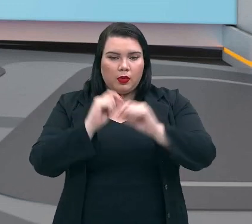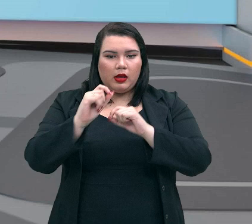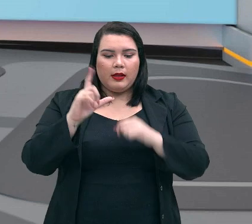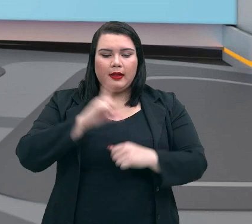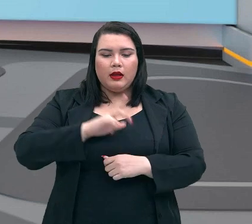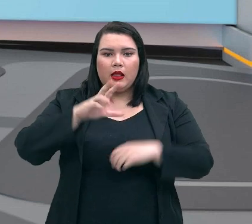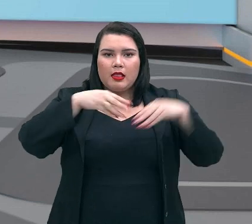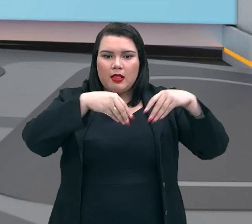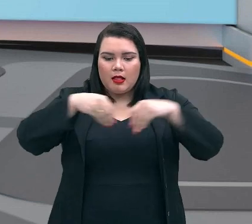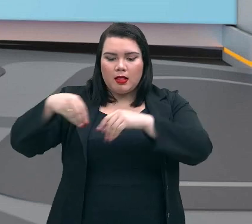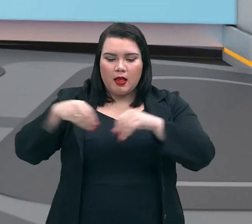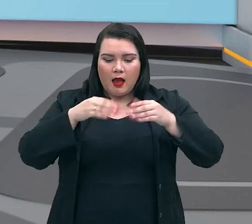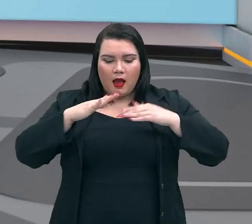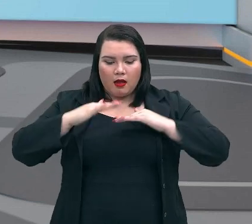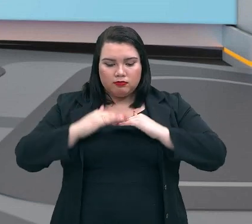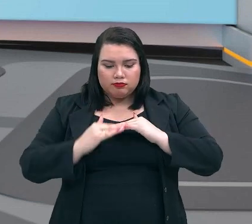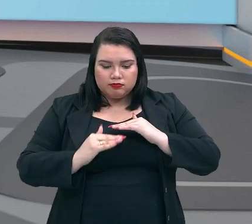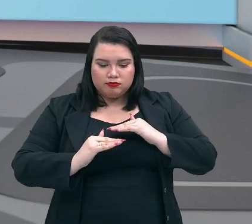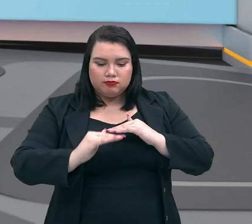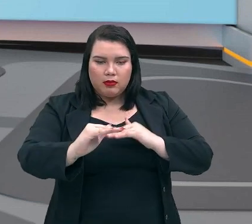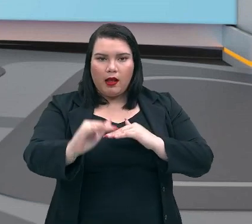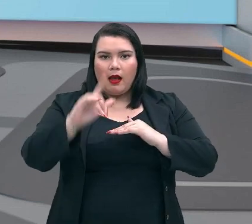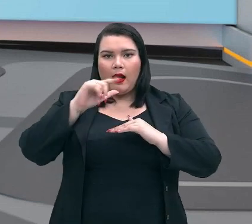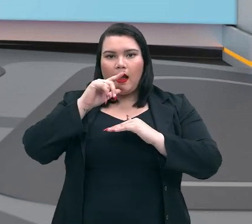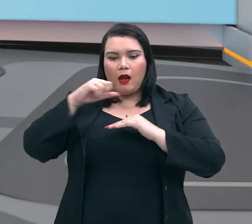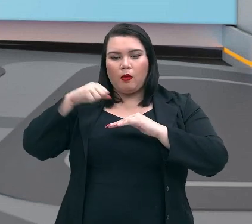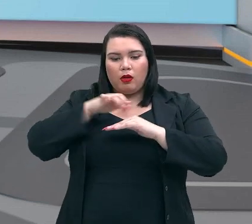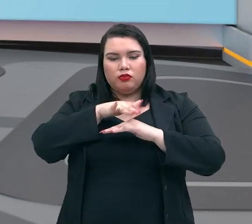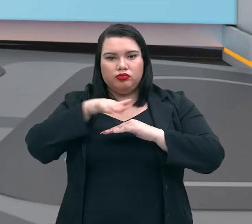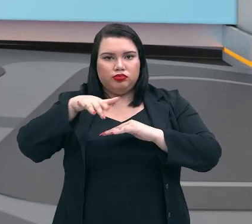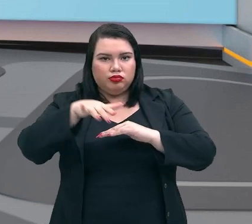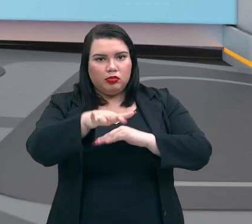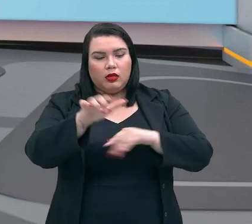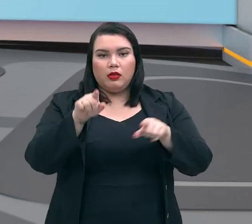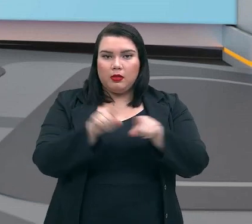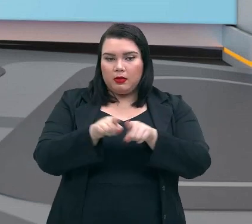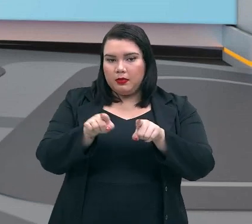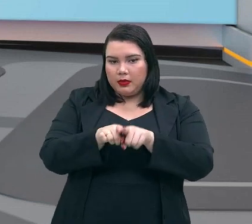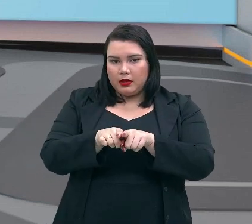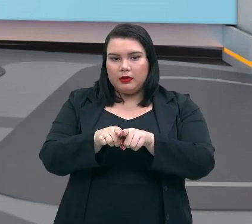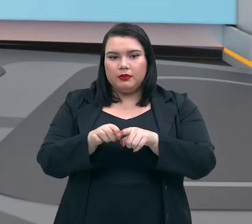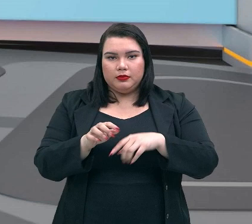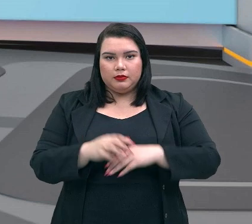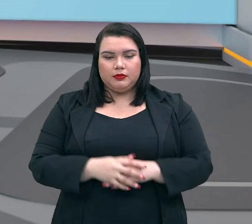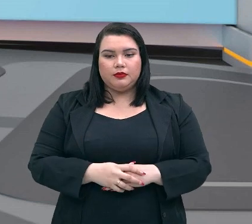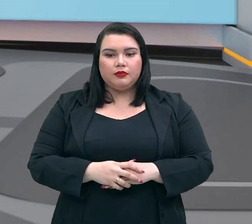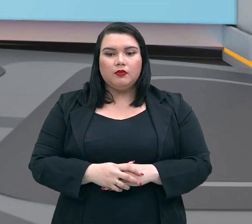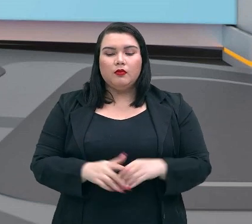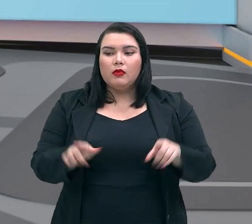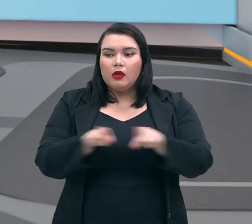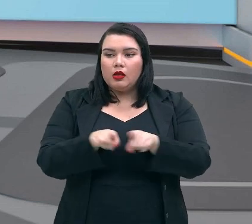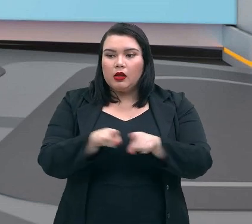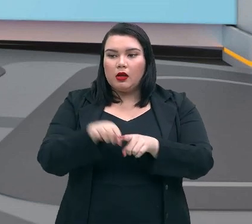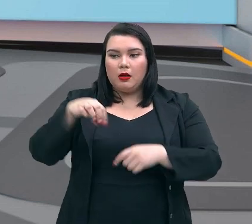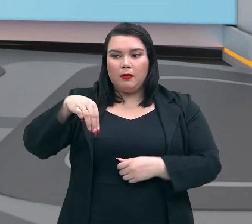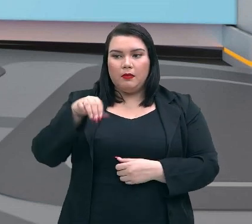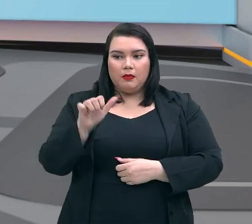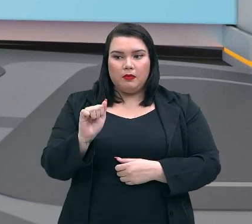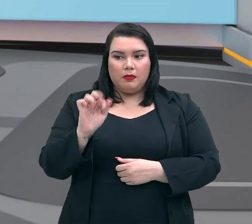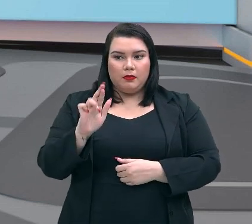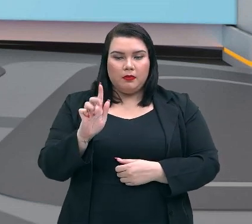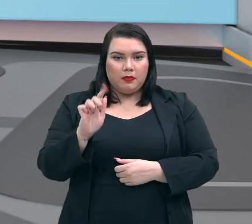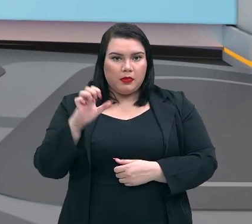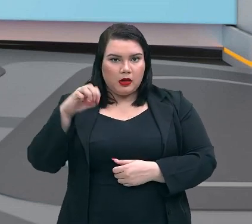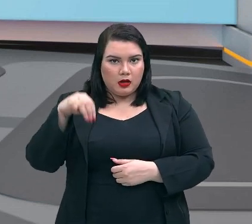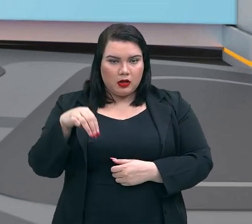abaixo, tá? Das áreas vizinhas por onde o rio acaba percorrendo. Tá? Também teremos as margens dos rios, que